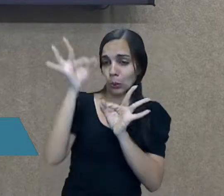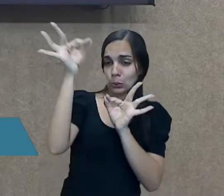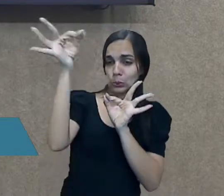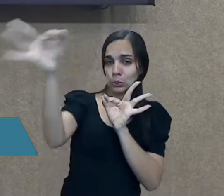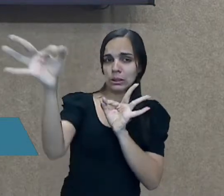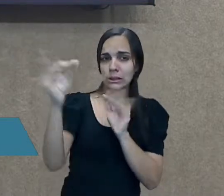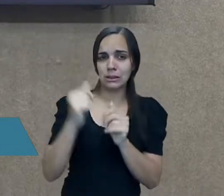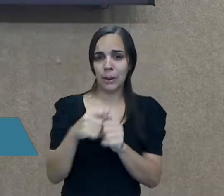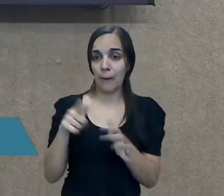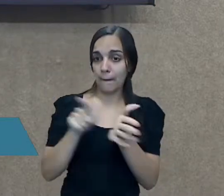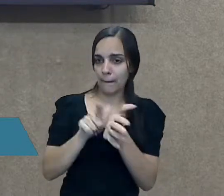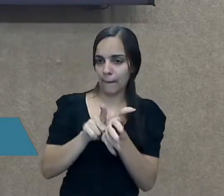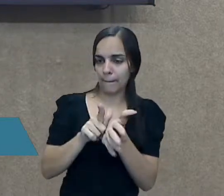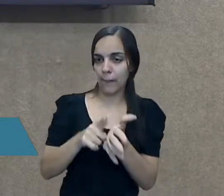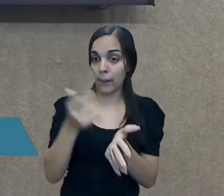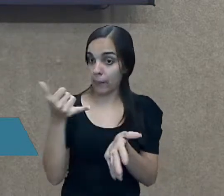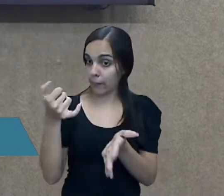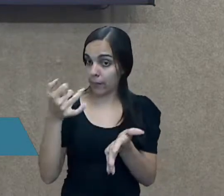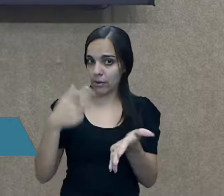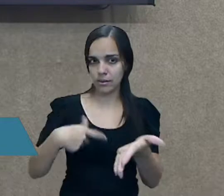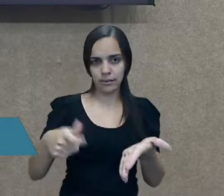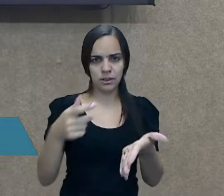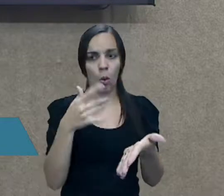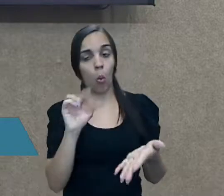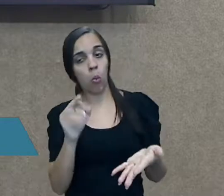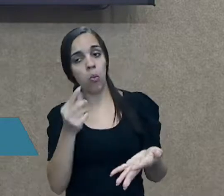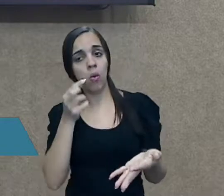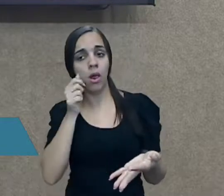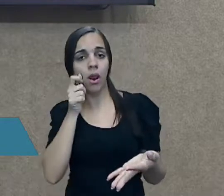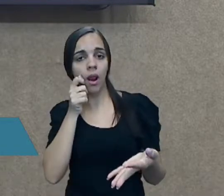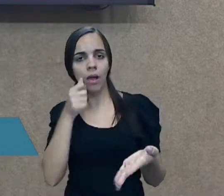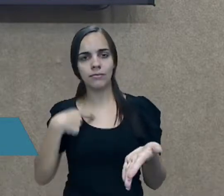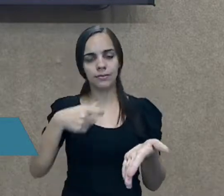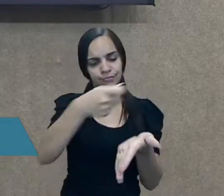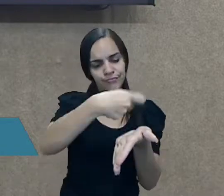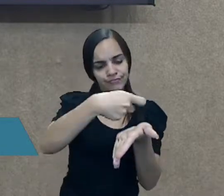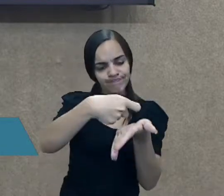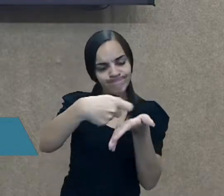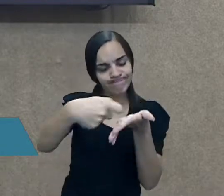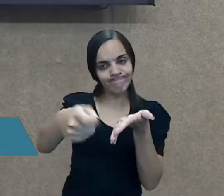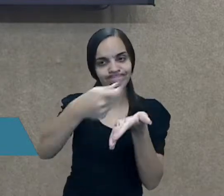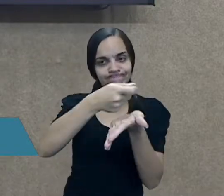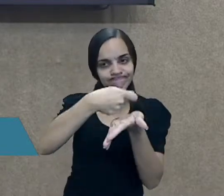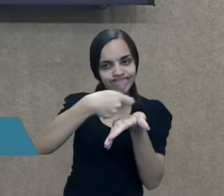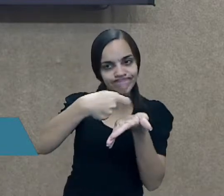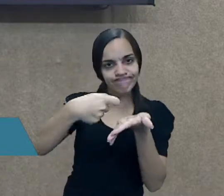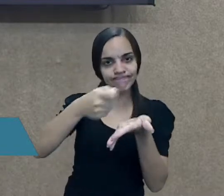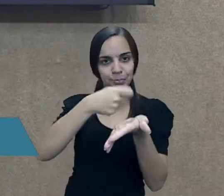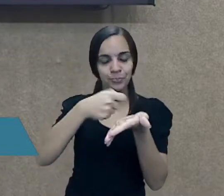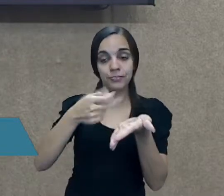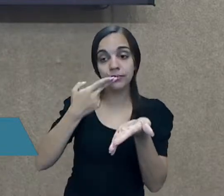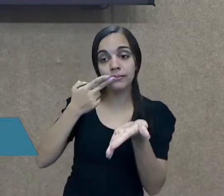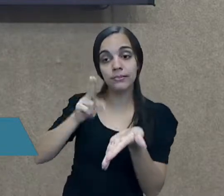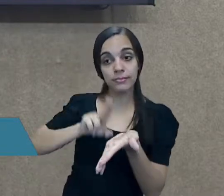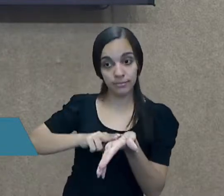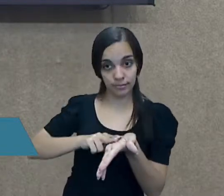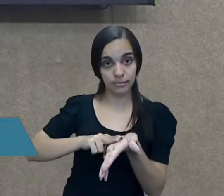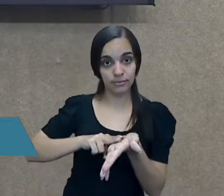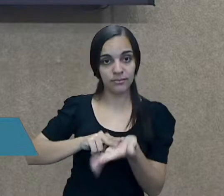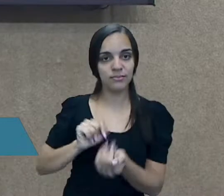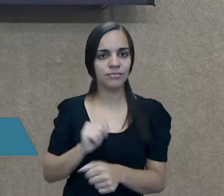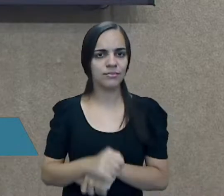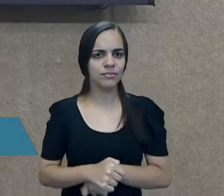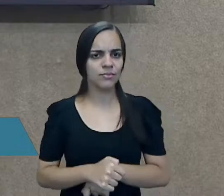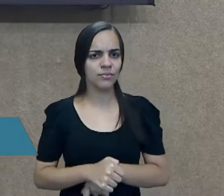papel, uma caneta ou um lápis e redigir escrever uma carta. E